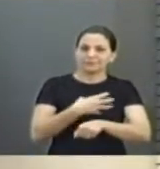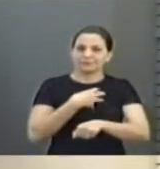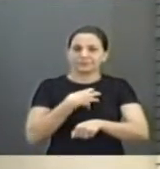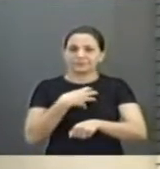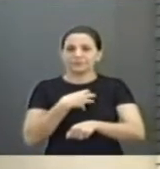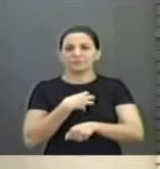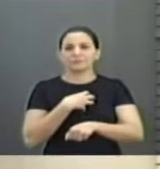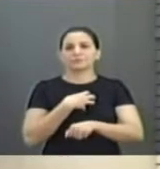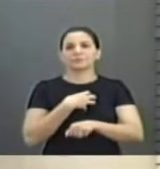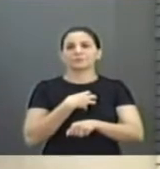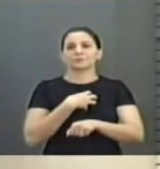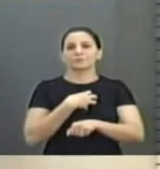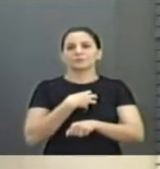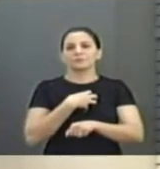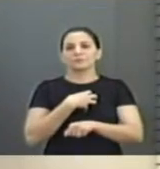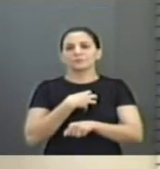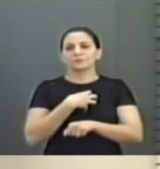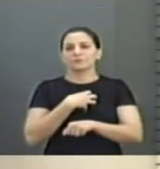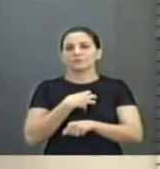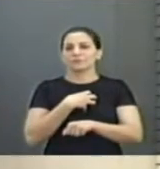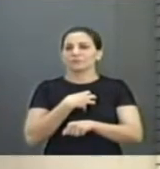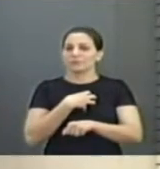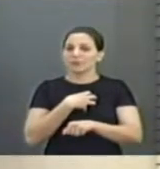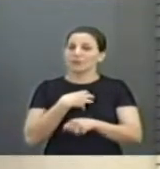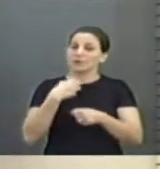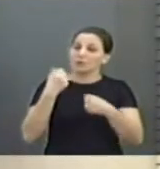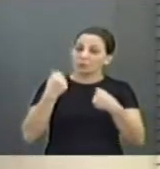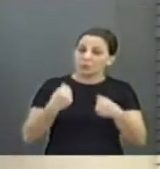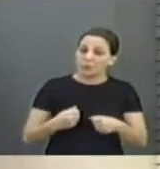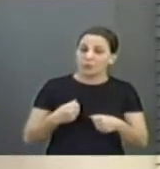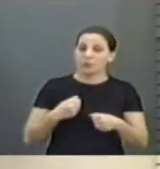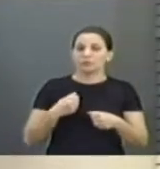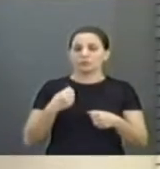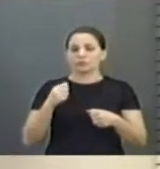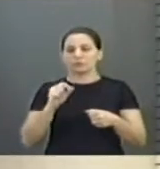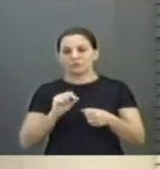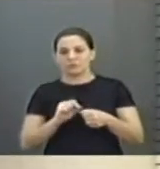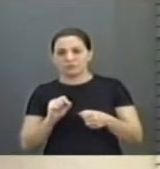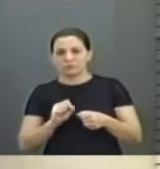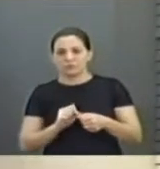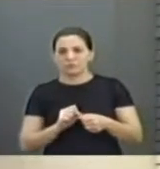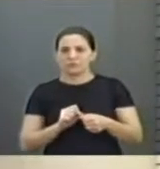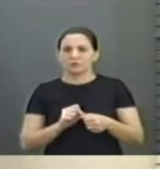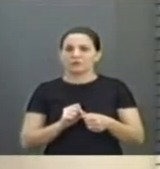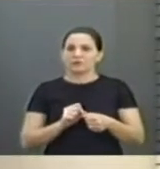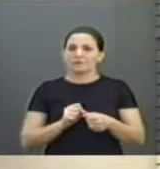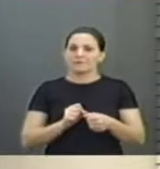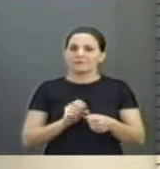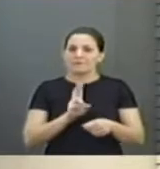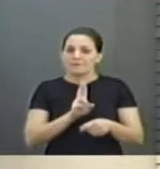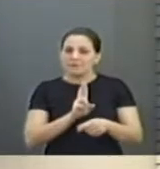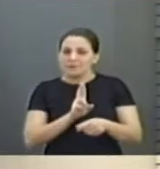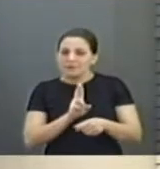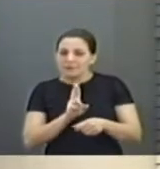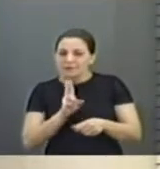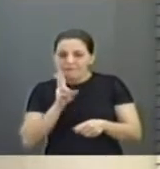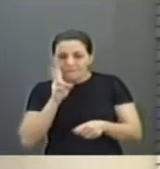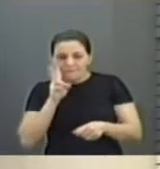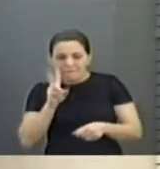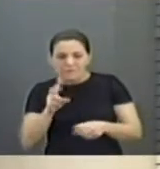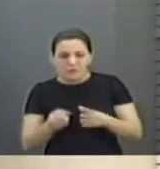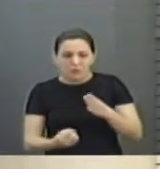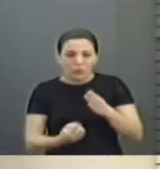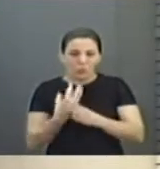maneira, dentro das suas possibilidades, prever determinados tipos